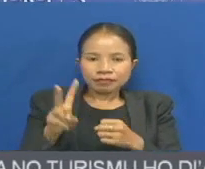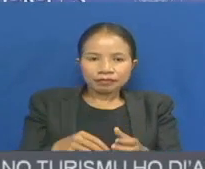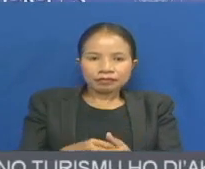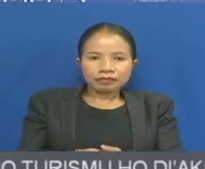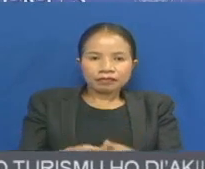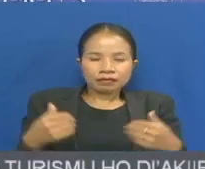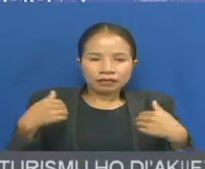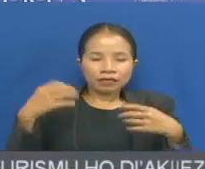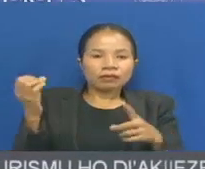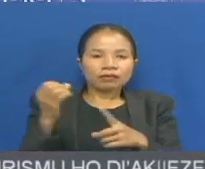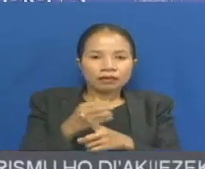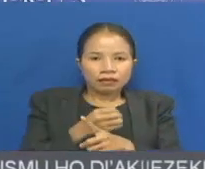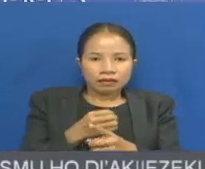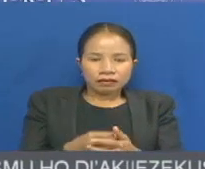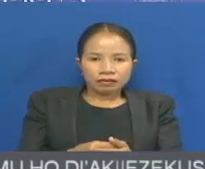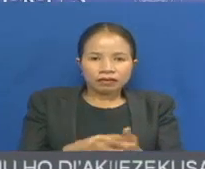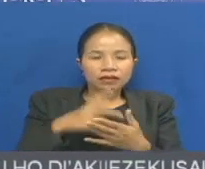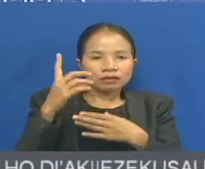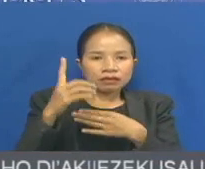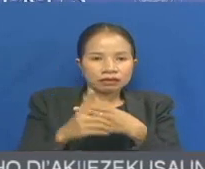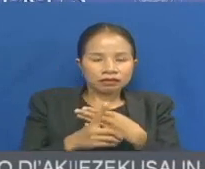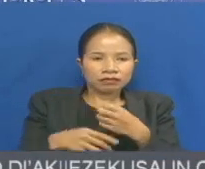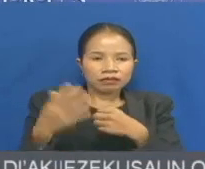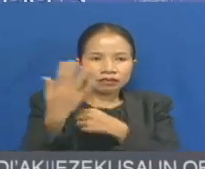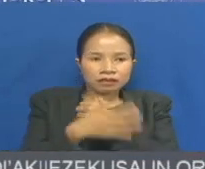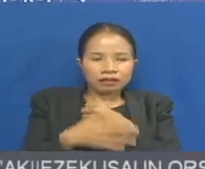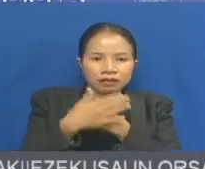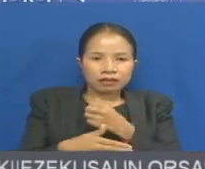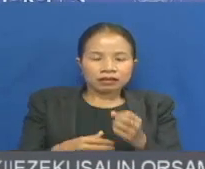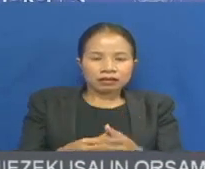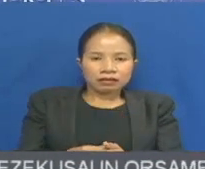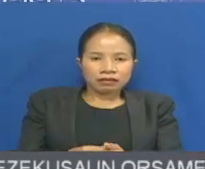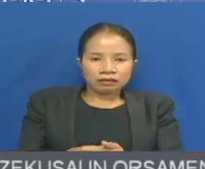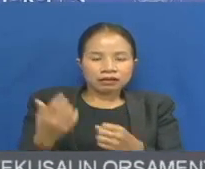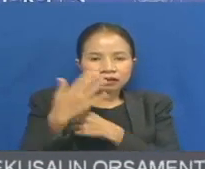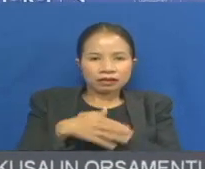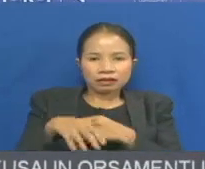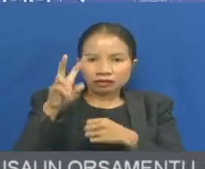aqui o objetivo é desenvolver a relação bilateral entre a Nação Rua Né,